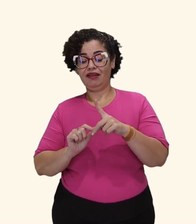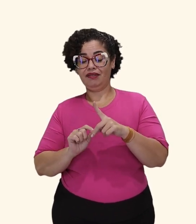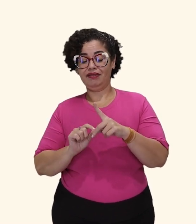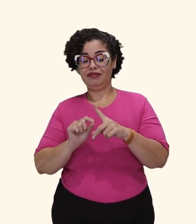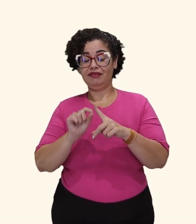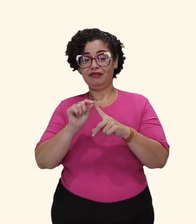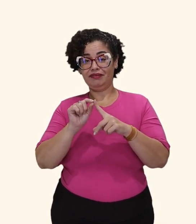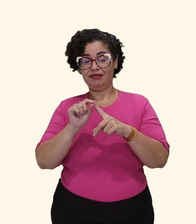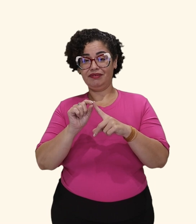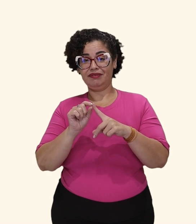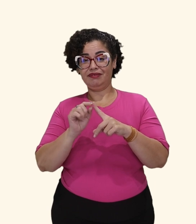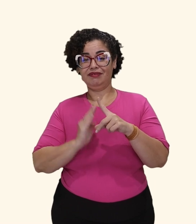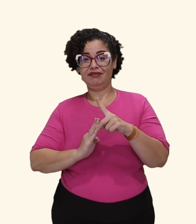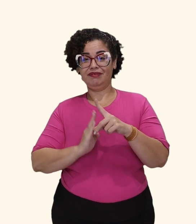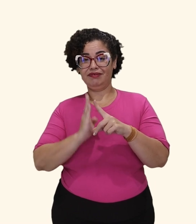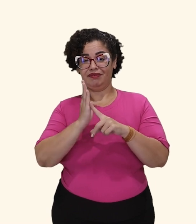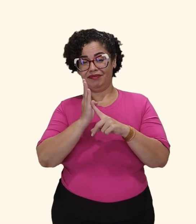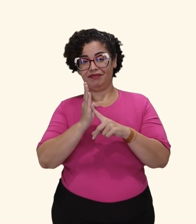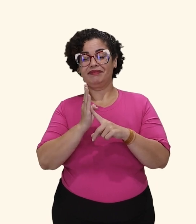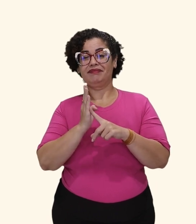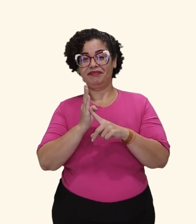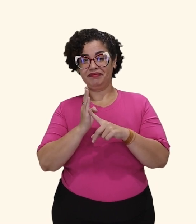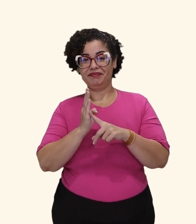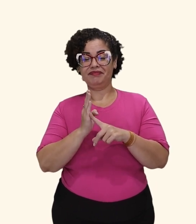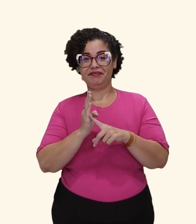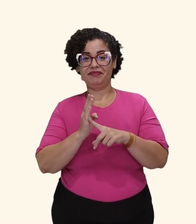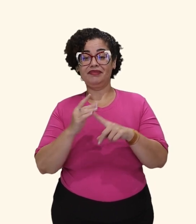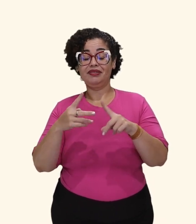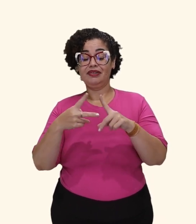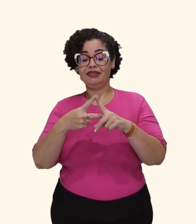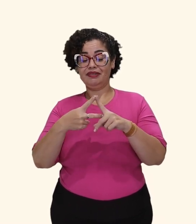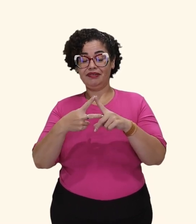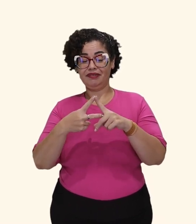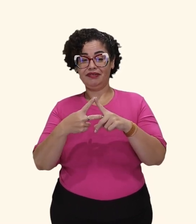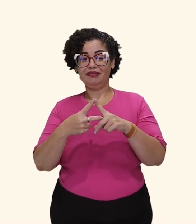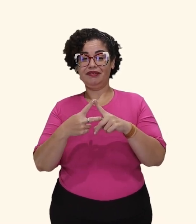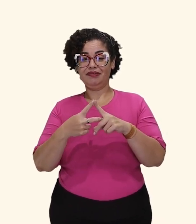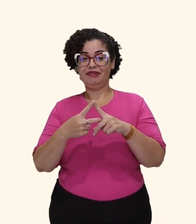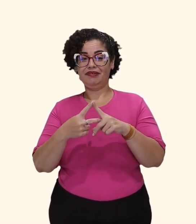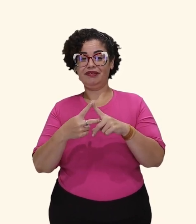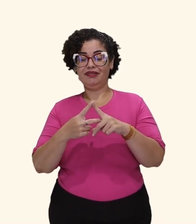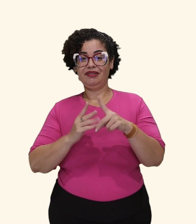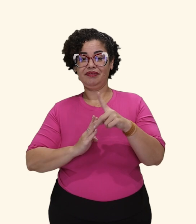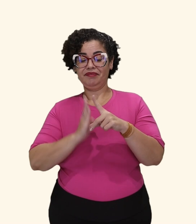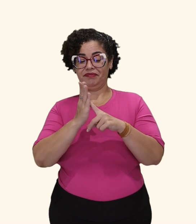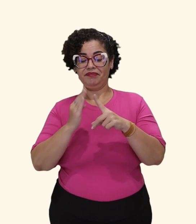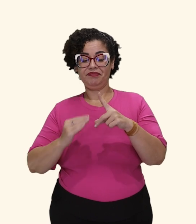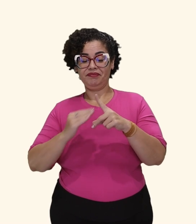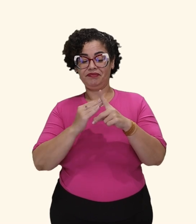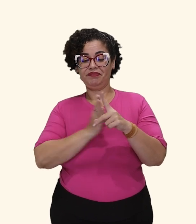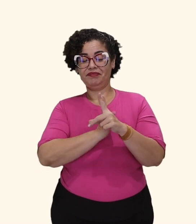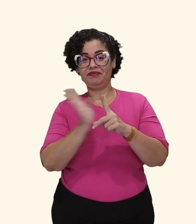distância, a distância de um vértice até o lado oposto a ele. Como são 3 vértices, o triângulo tem